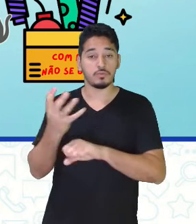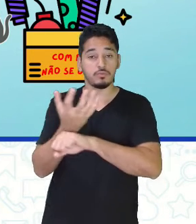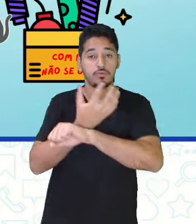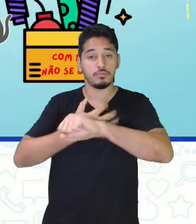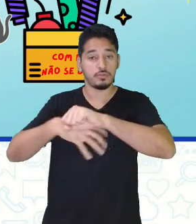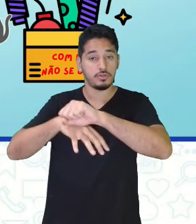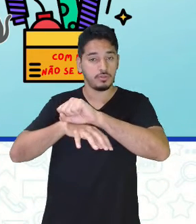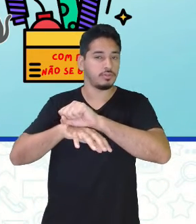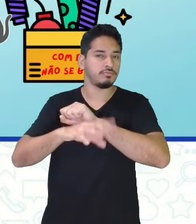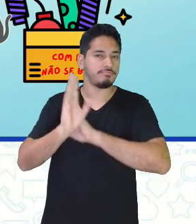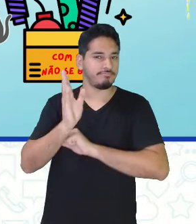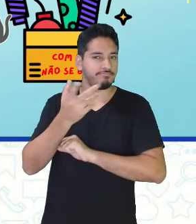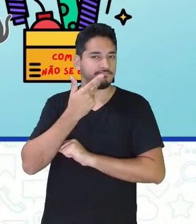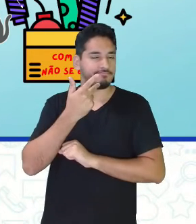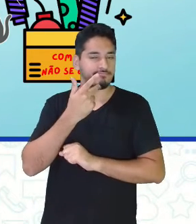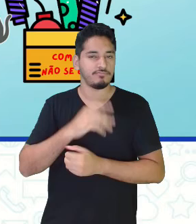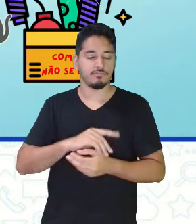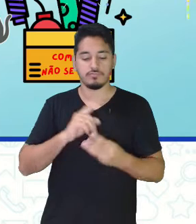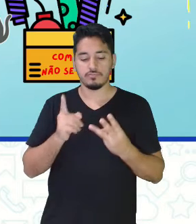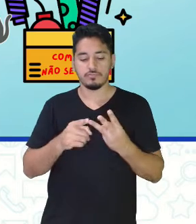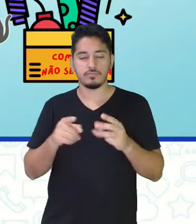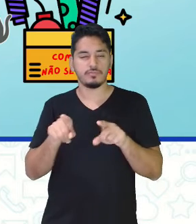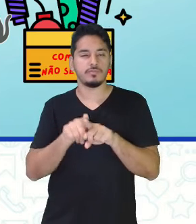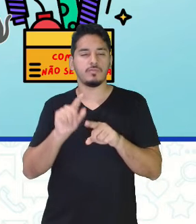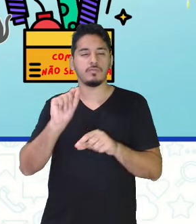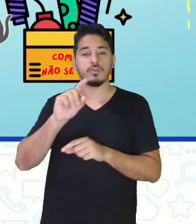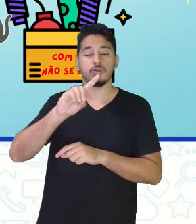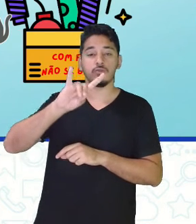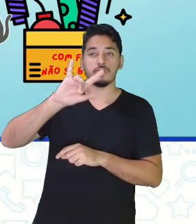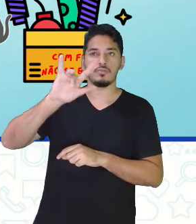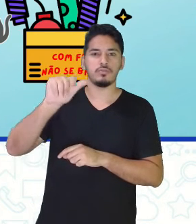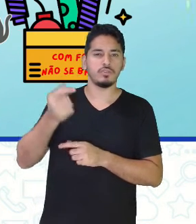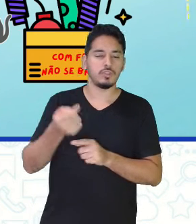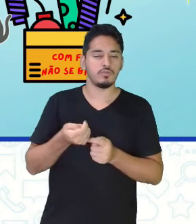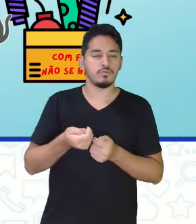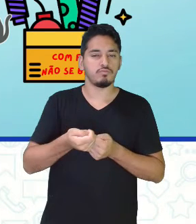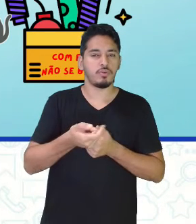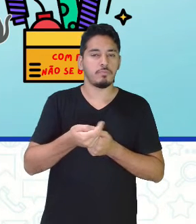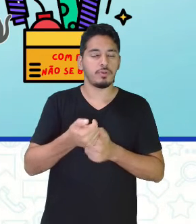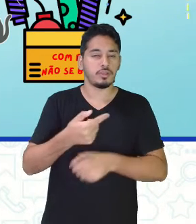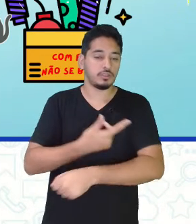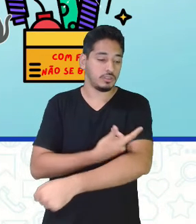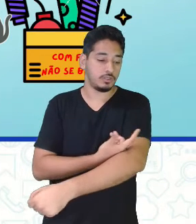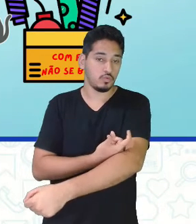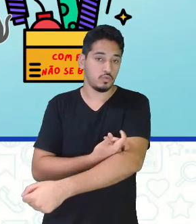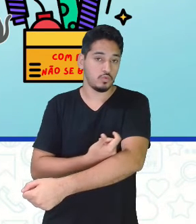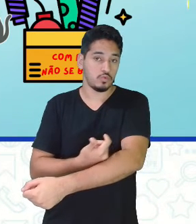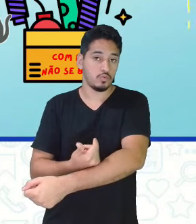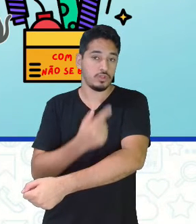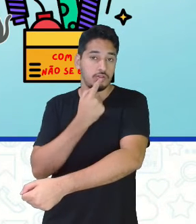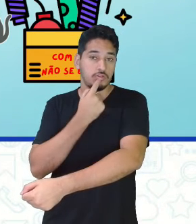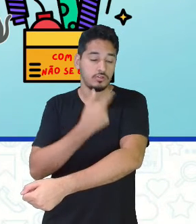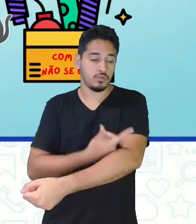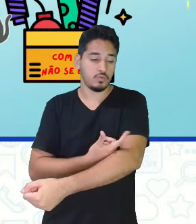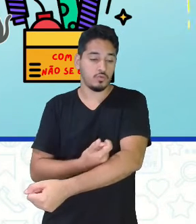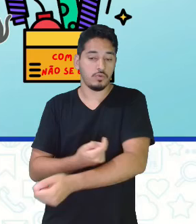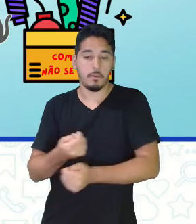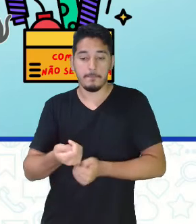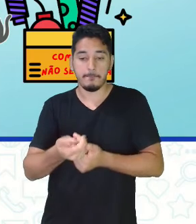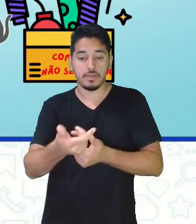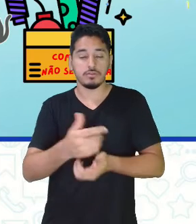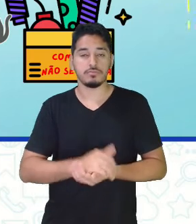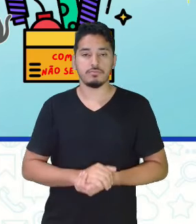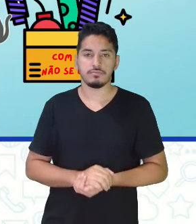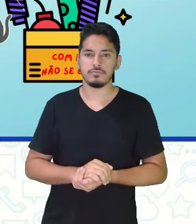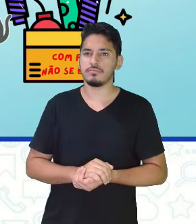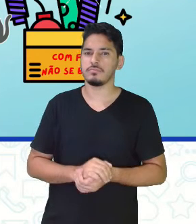Ambiente, né? A questão também do dia de doação, do doador de sangue. E estamos hoje falando a